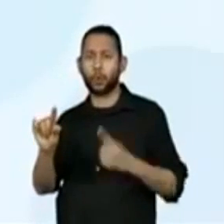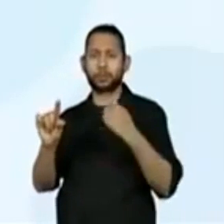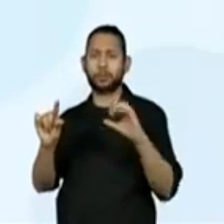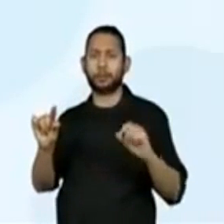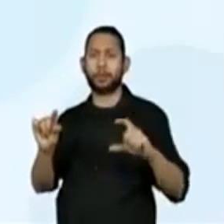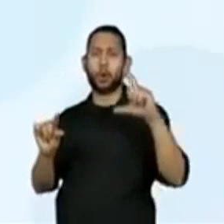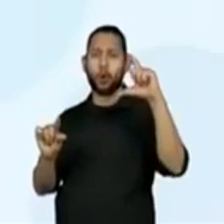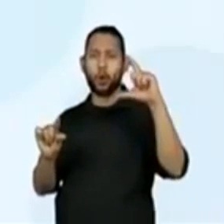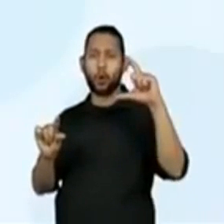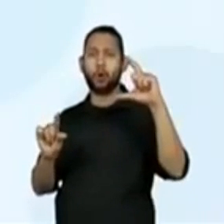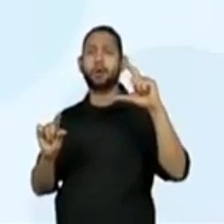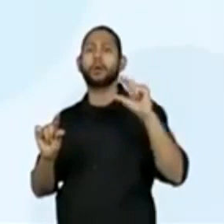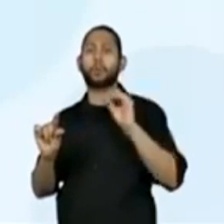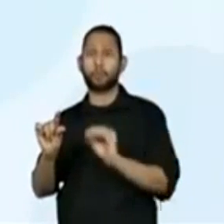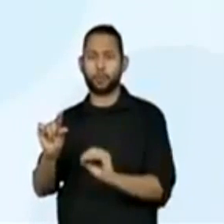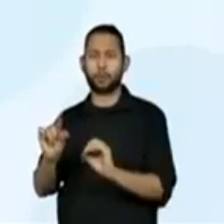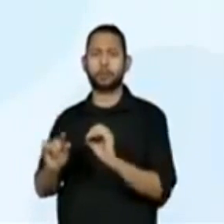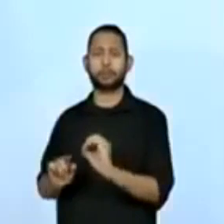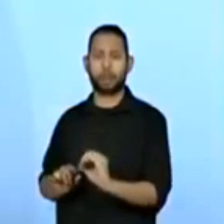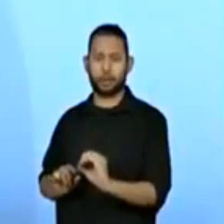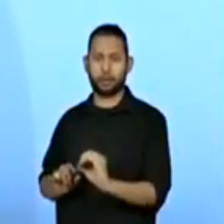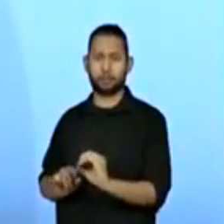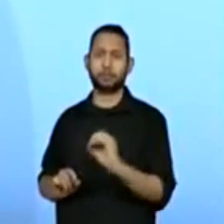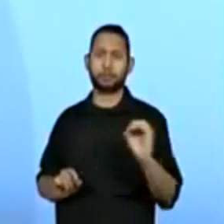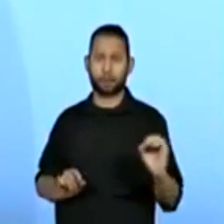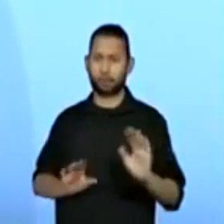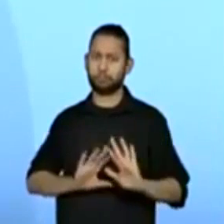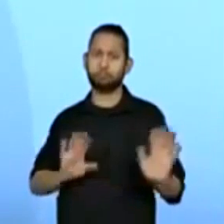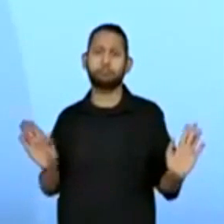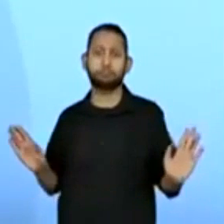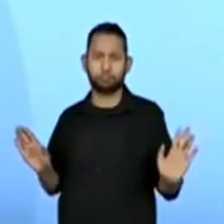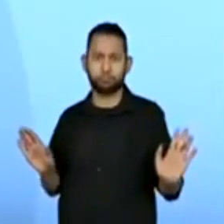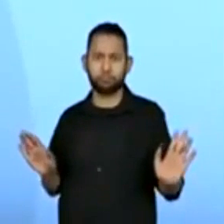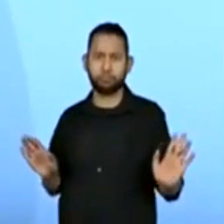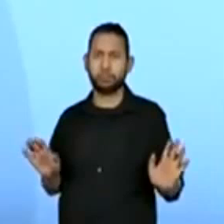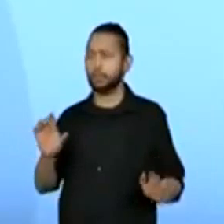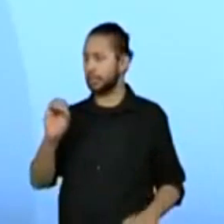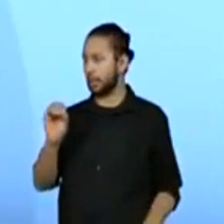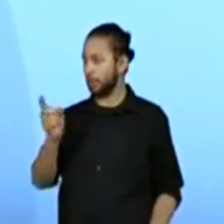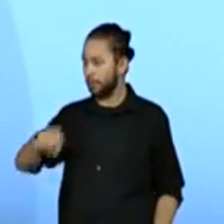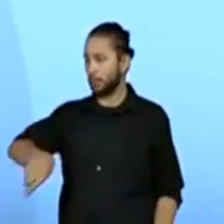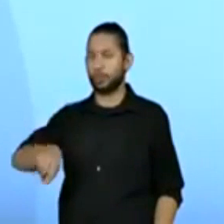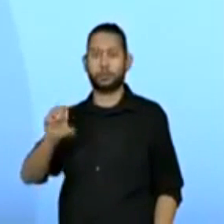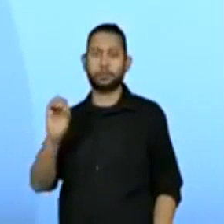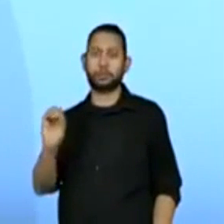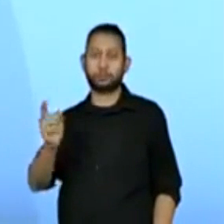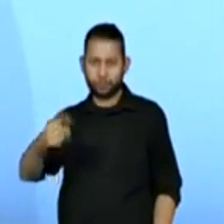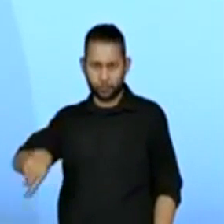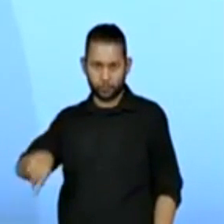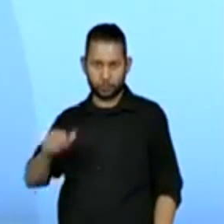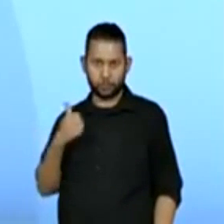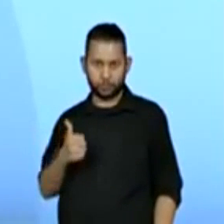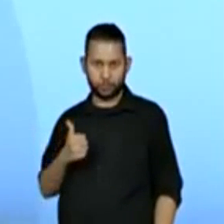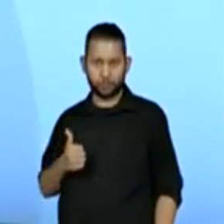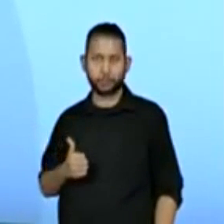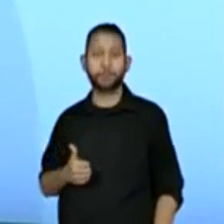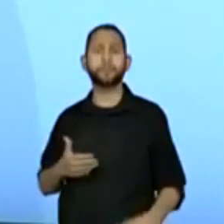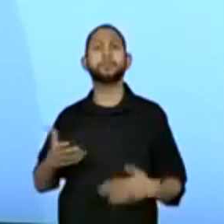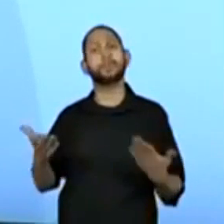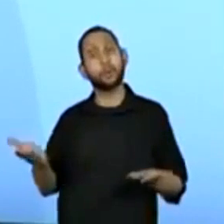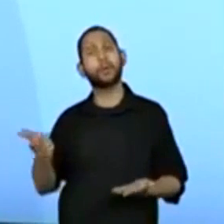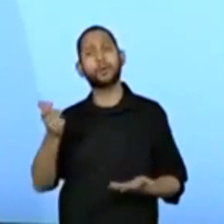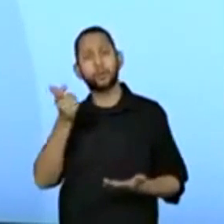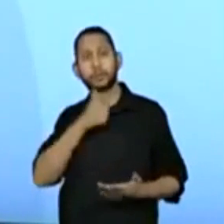coloco o zero aqui e acrescento o zero aqui. 0, né? A gente não pode esquecer. 0, pessoal. E agora eu